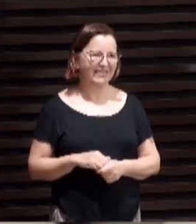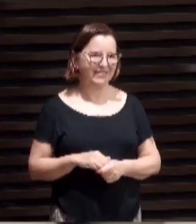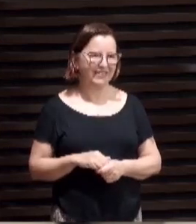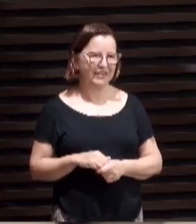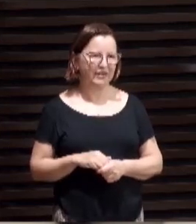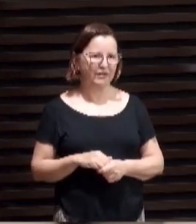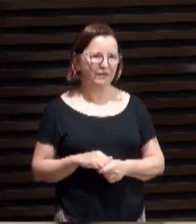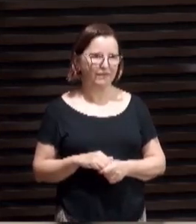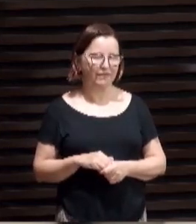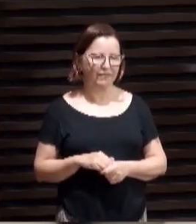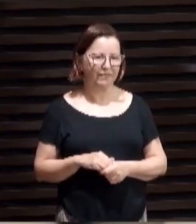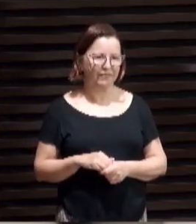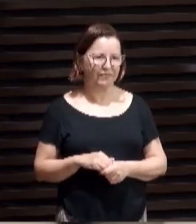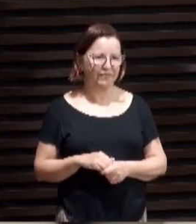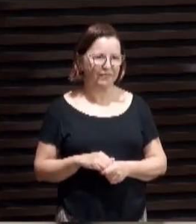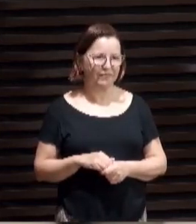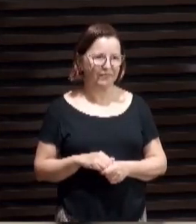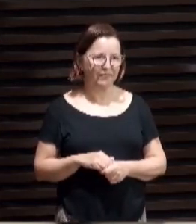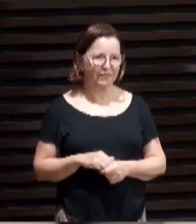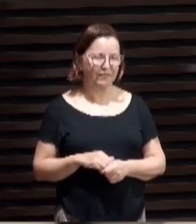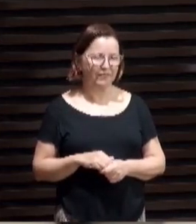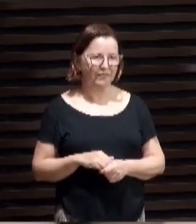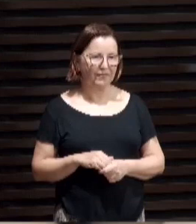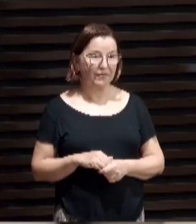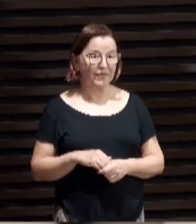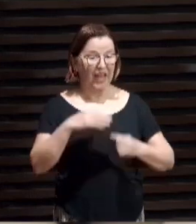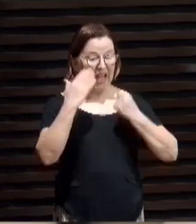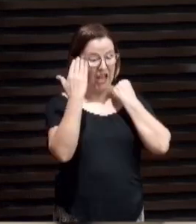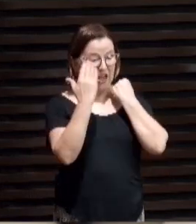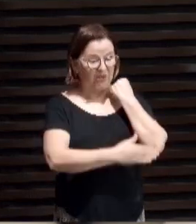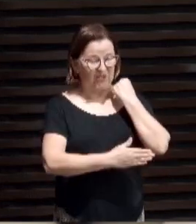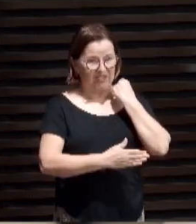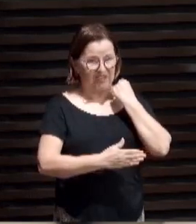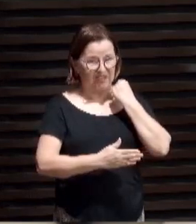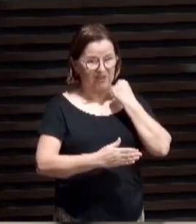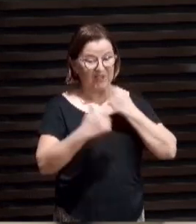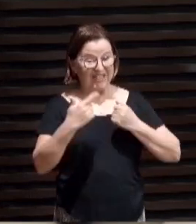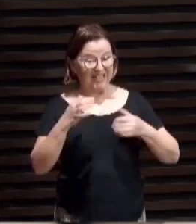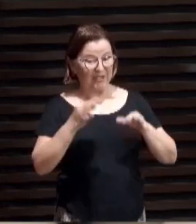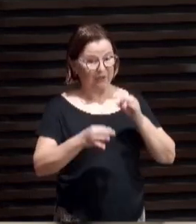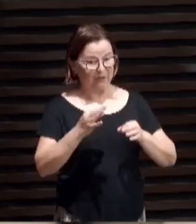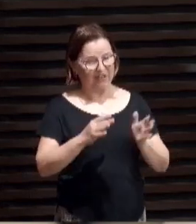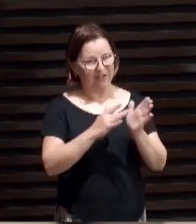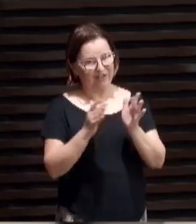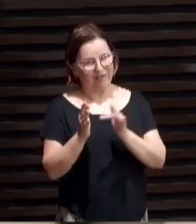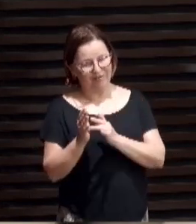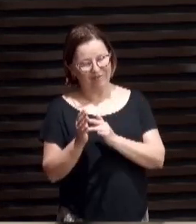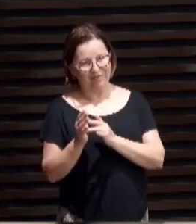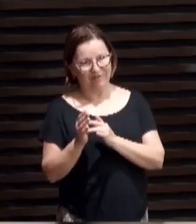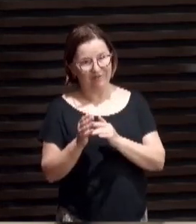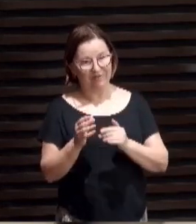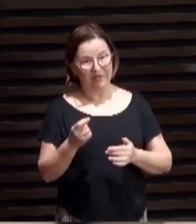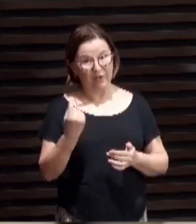A condenação injusta de Jesus era a única alternativa de justificar